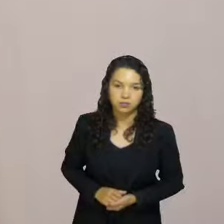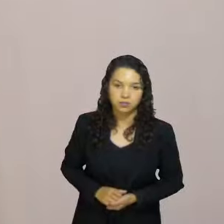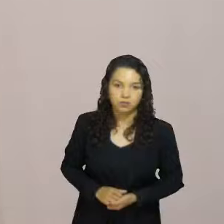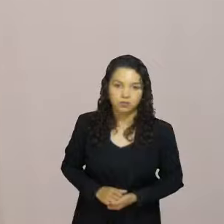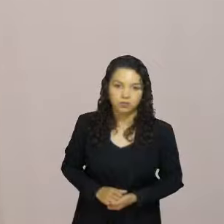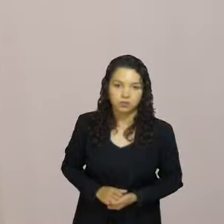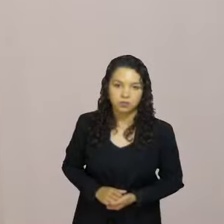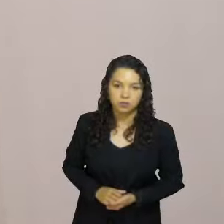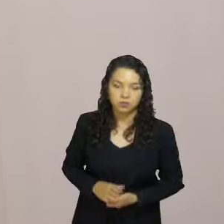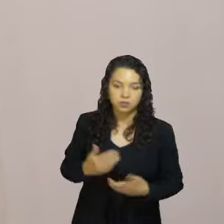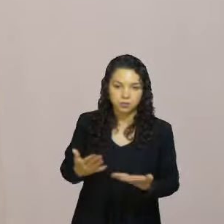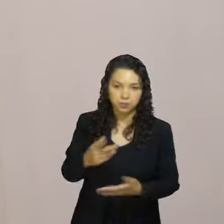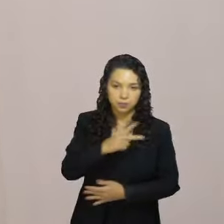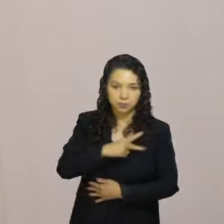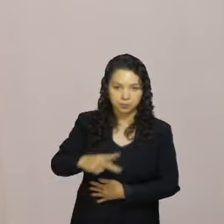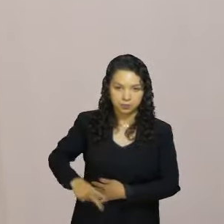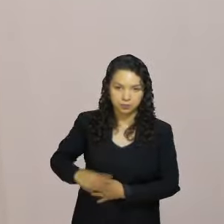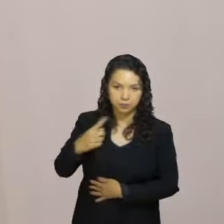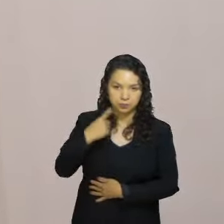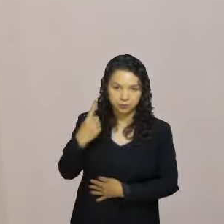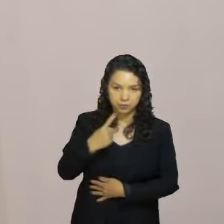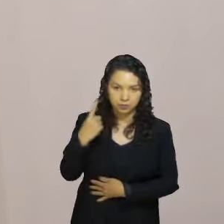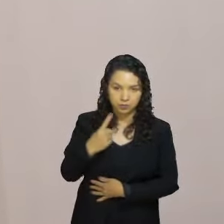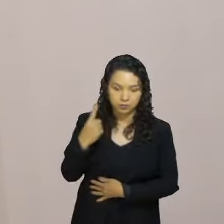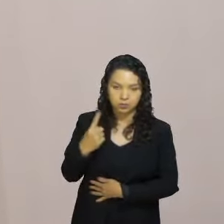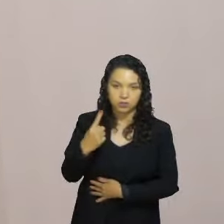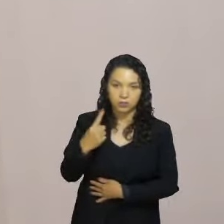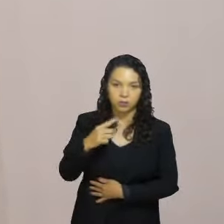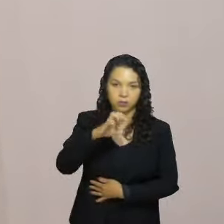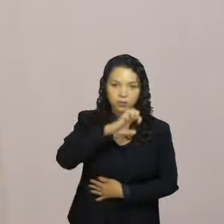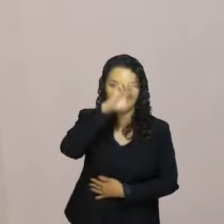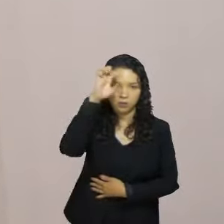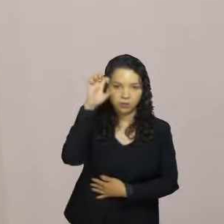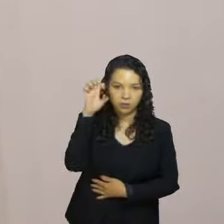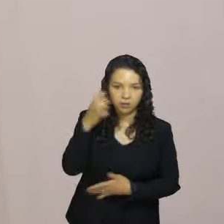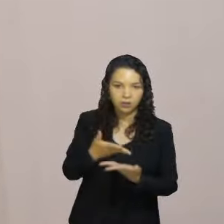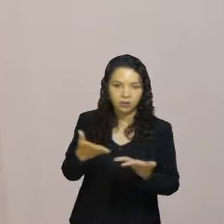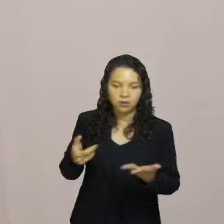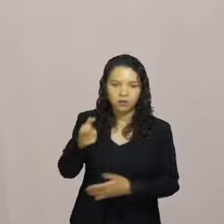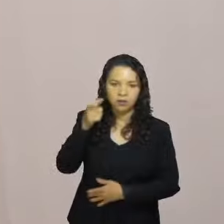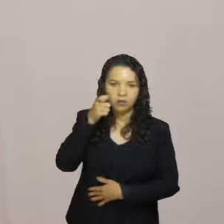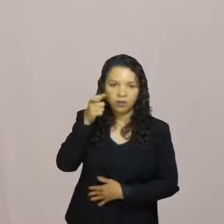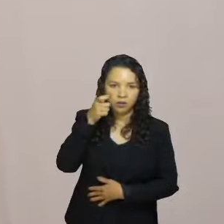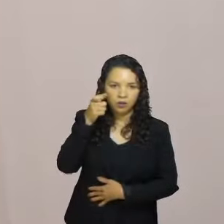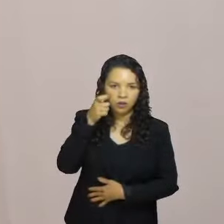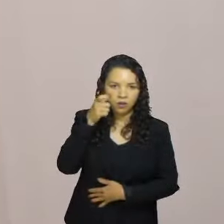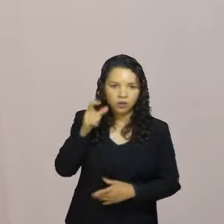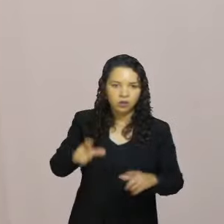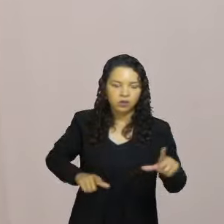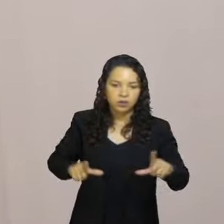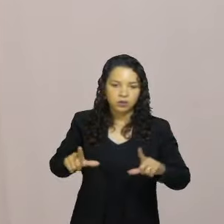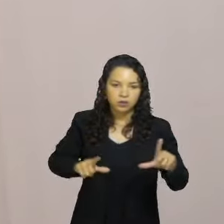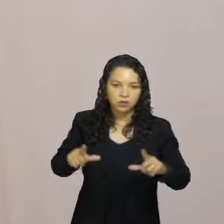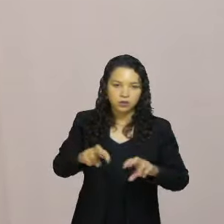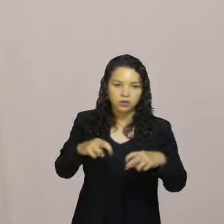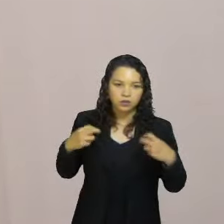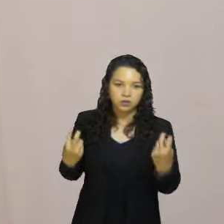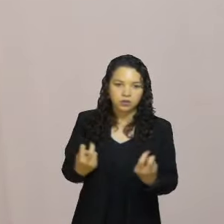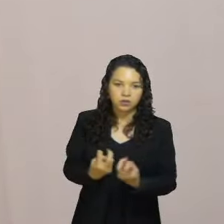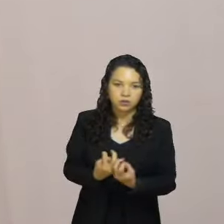Caro presidente, deputado Egídio, deputados que nos acompanham, a todos aqueles que também estão em plenário, trago aqui nessa